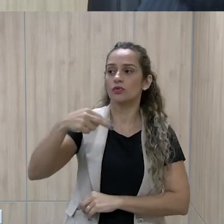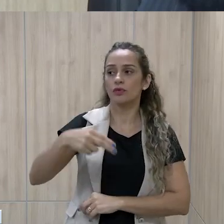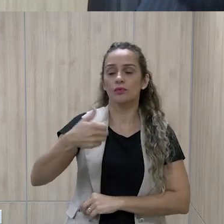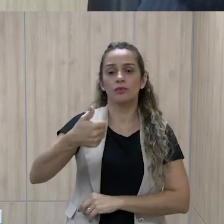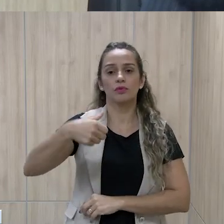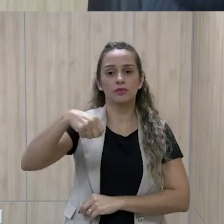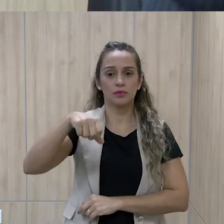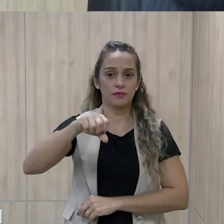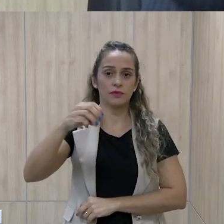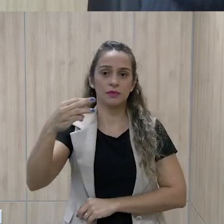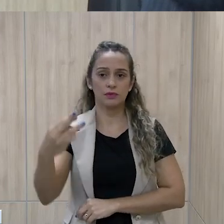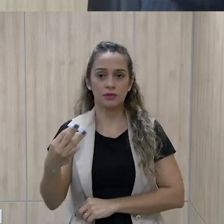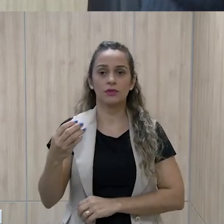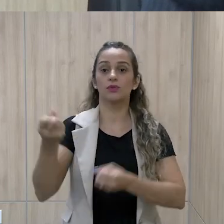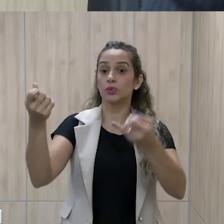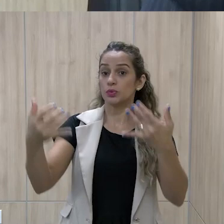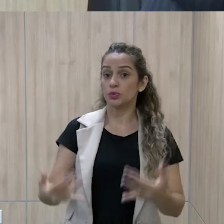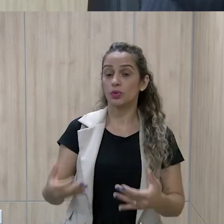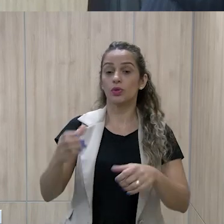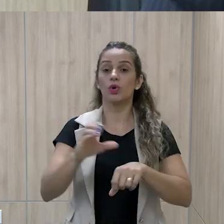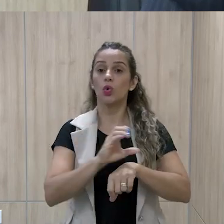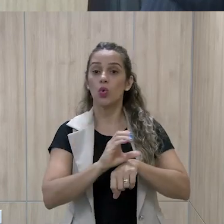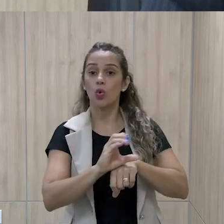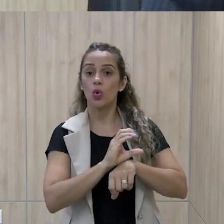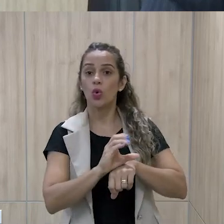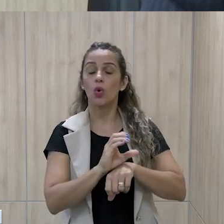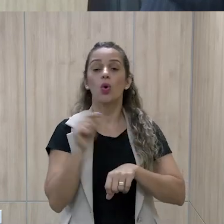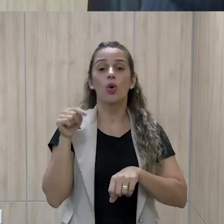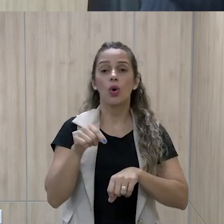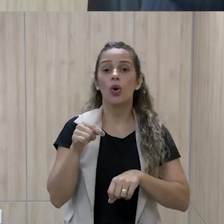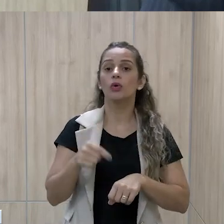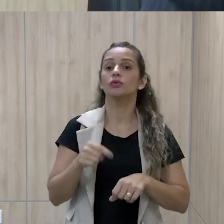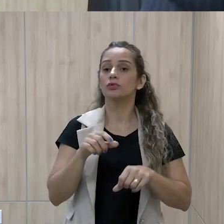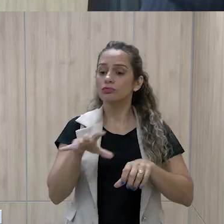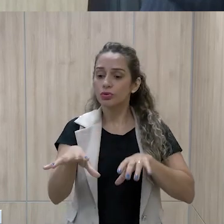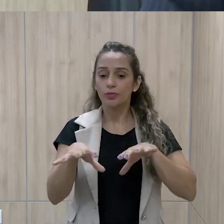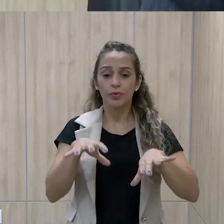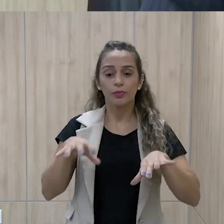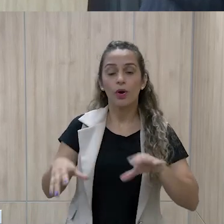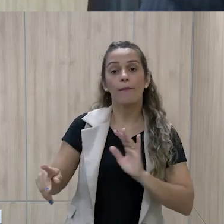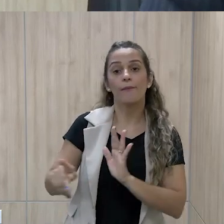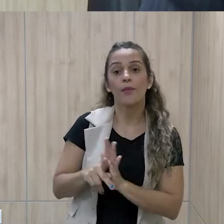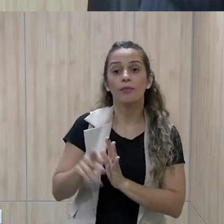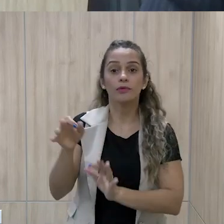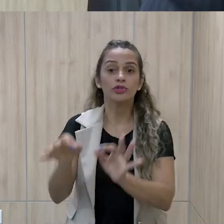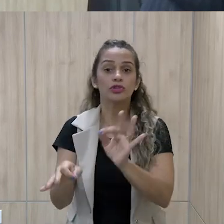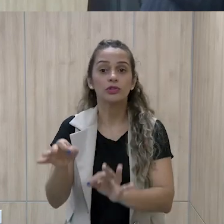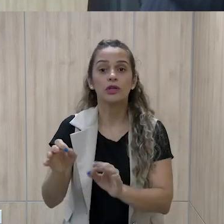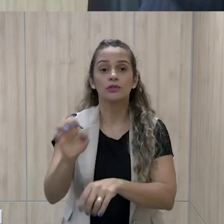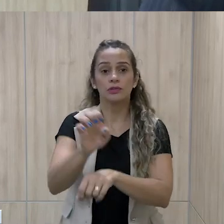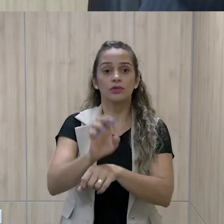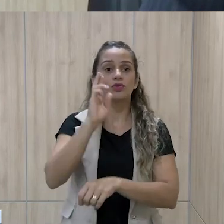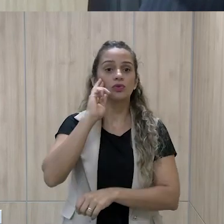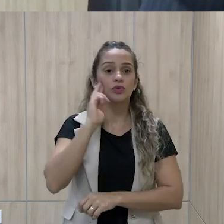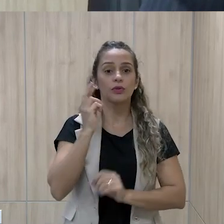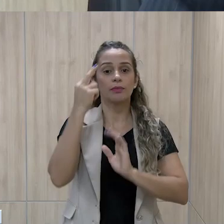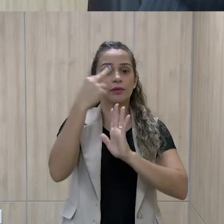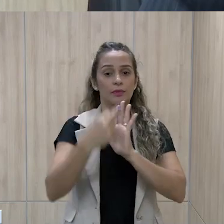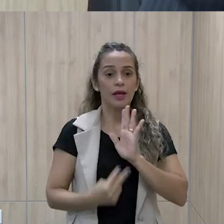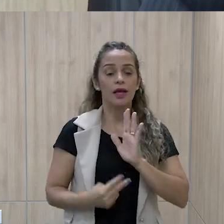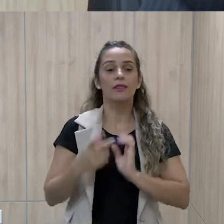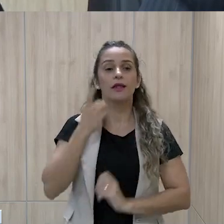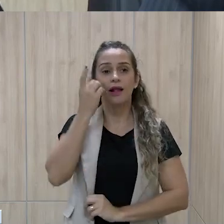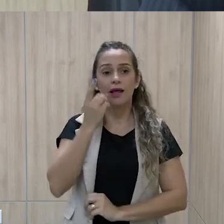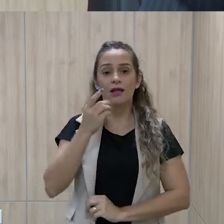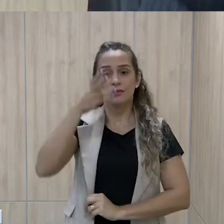3 de novembro de 1993 que dispõe sobre o código de organização e divisão judiciária do Estado de Rondônia